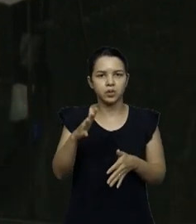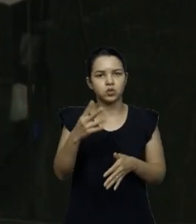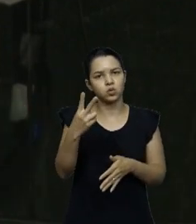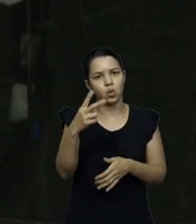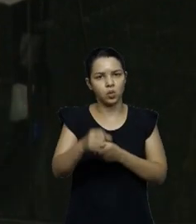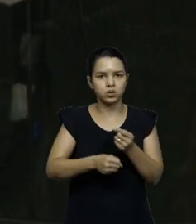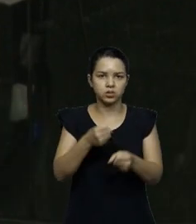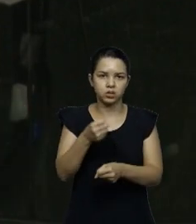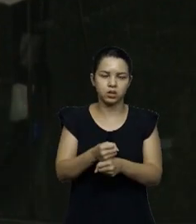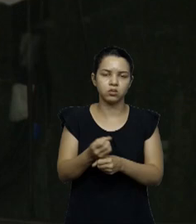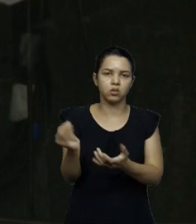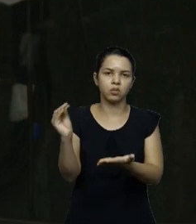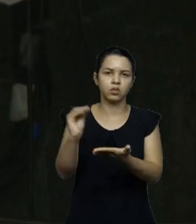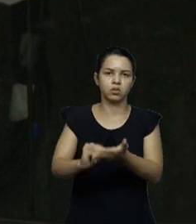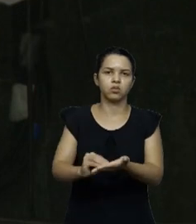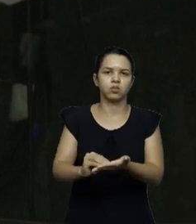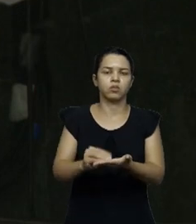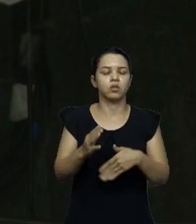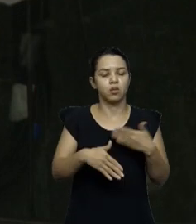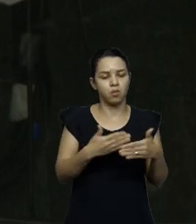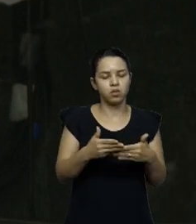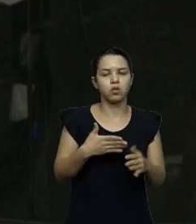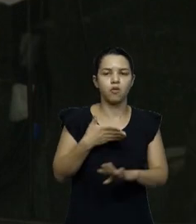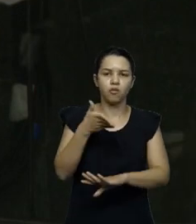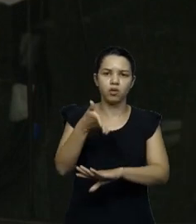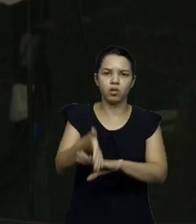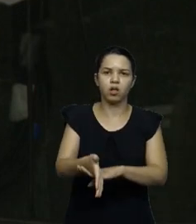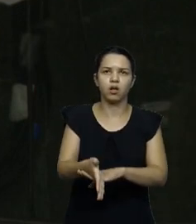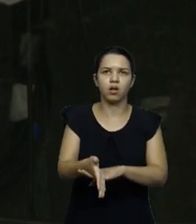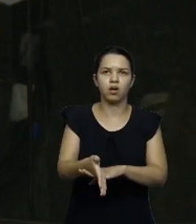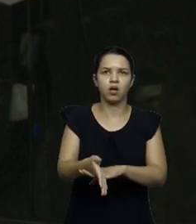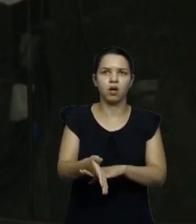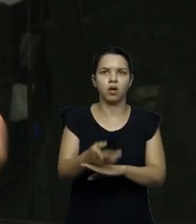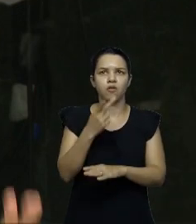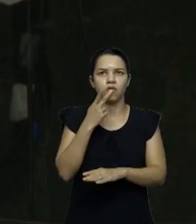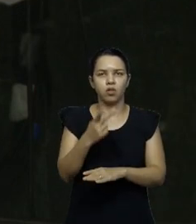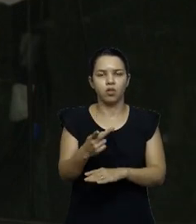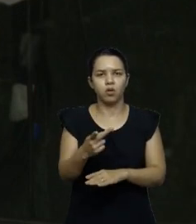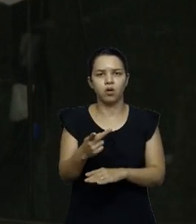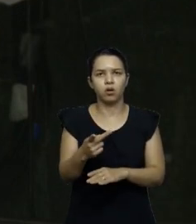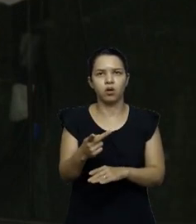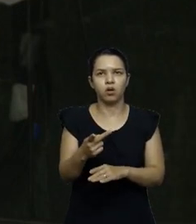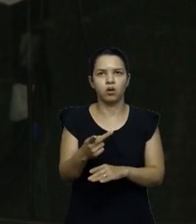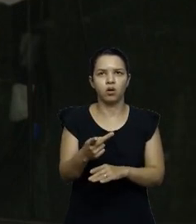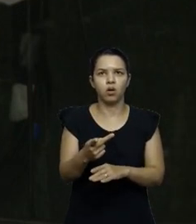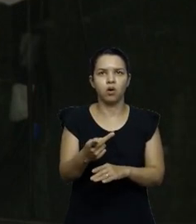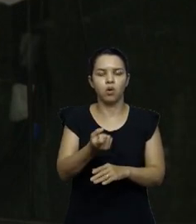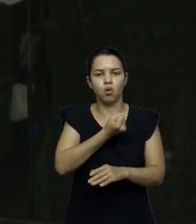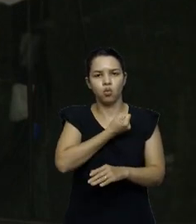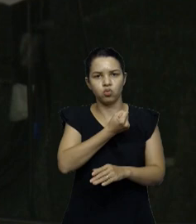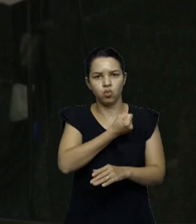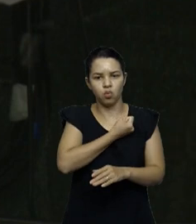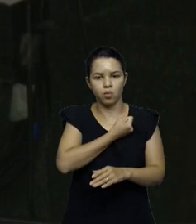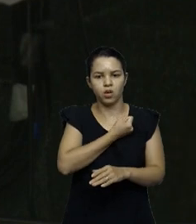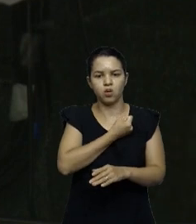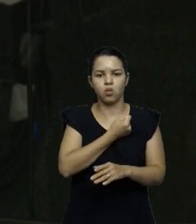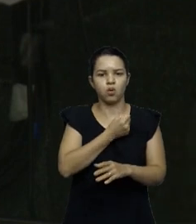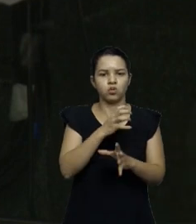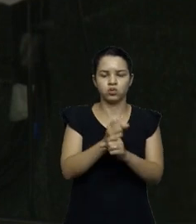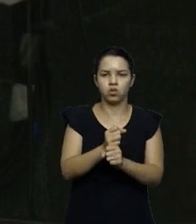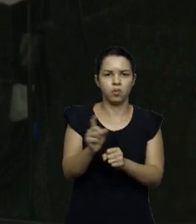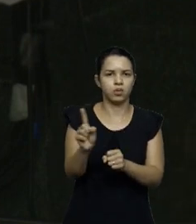imaginava cheguei na escola simplesmente esse número não fechava com o número que eles tinham a escola e me